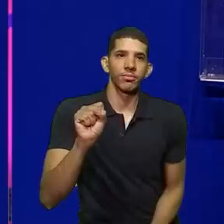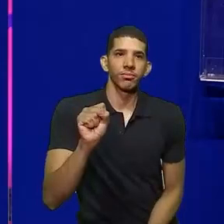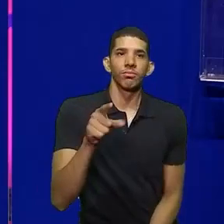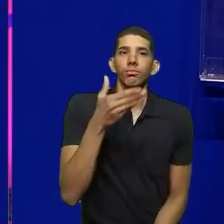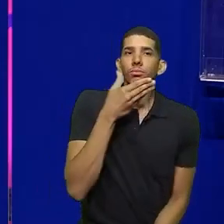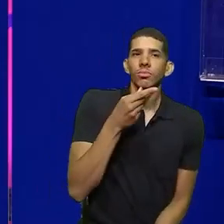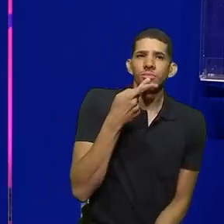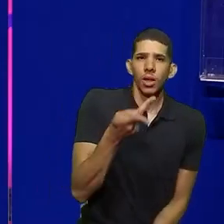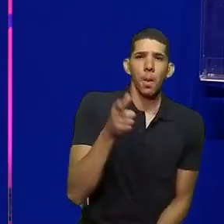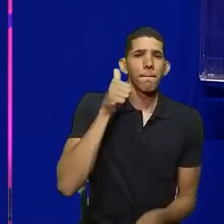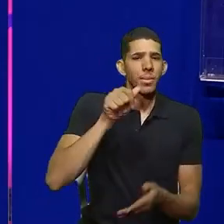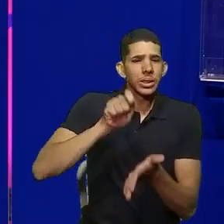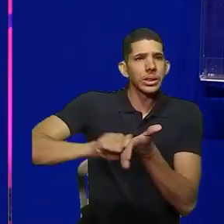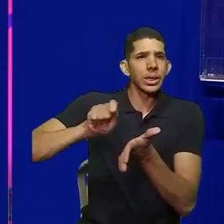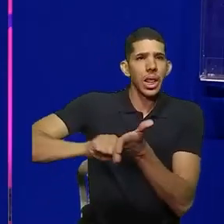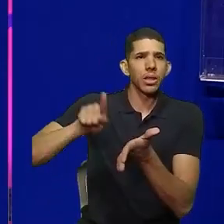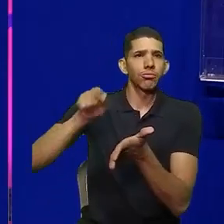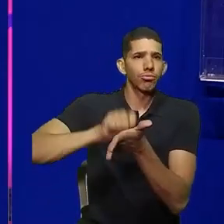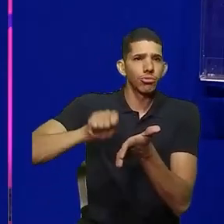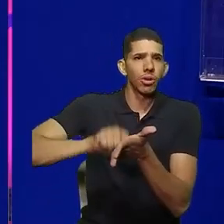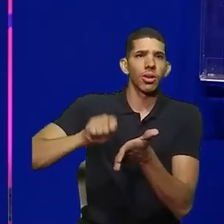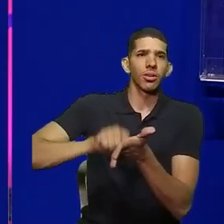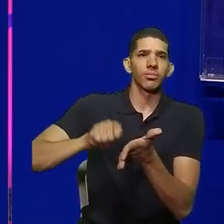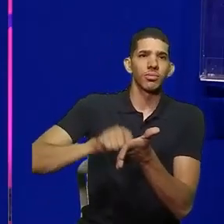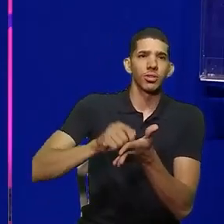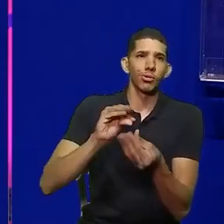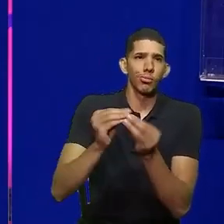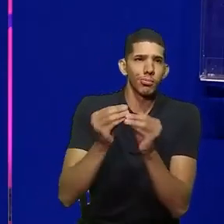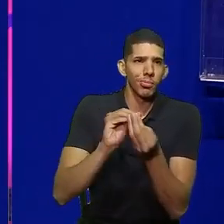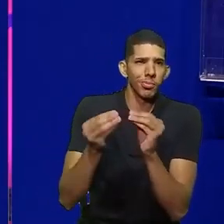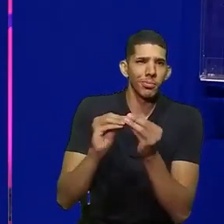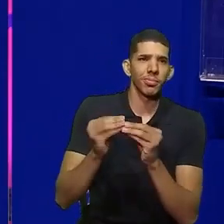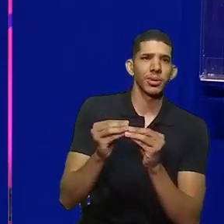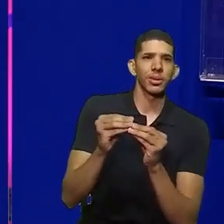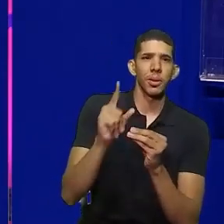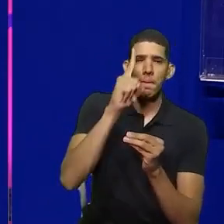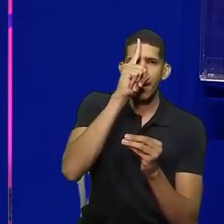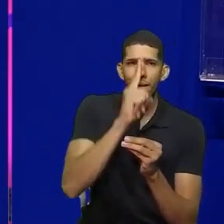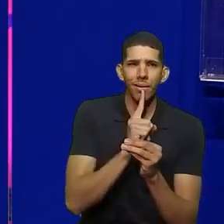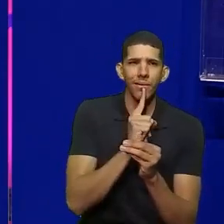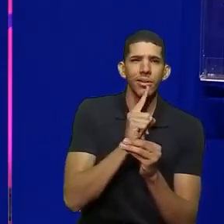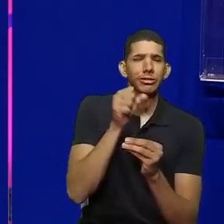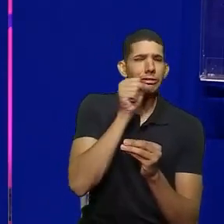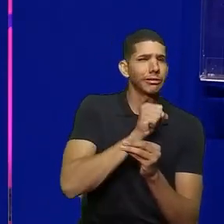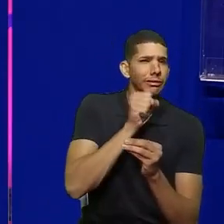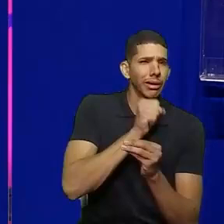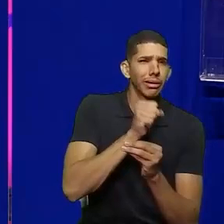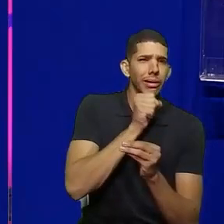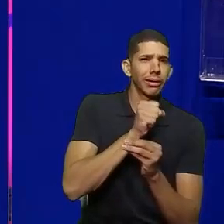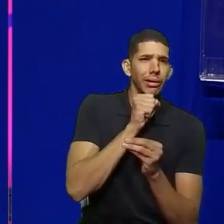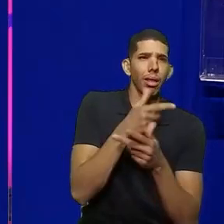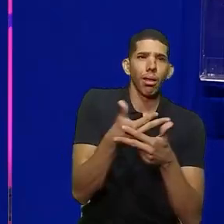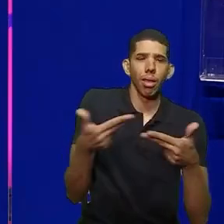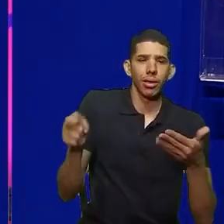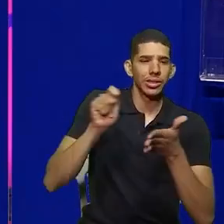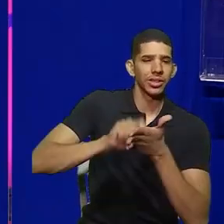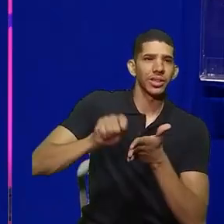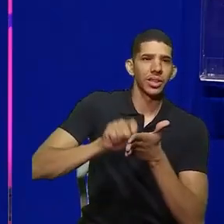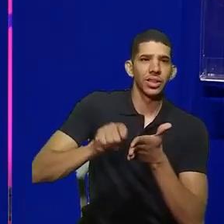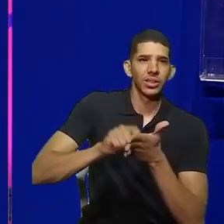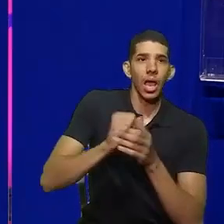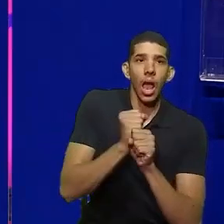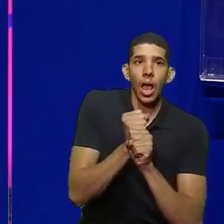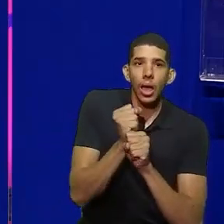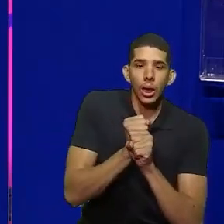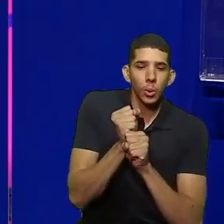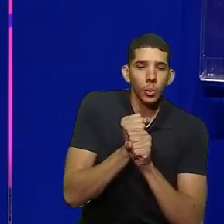cadernos amassados, amarelo pelo tempo, né? Que tem coisa lá de 40 anos. E então, o livro, inclusive o